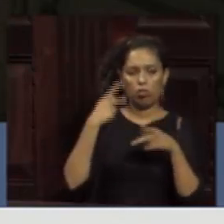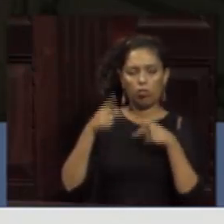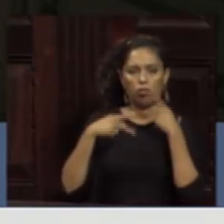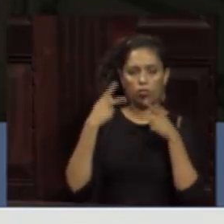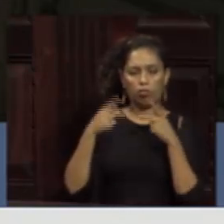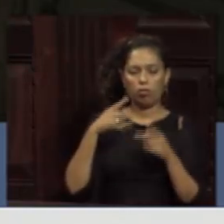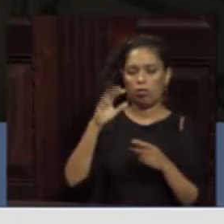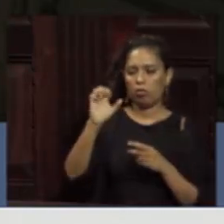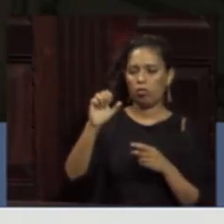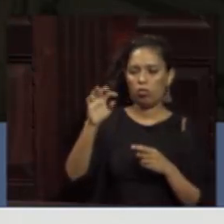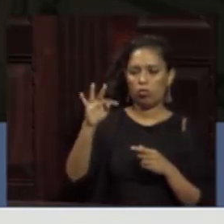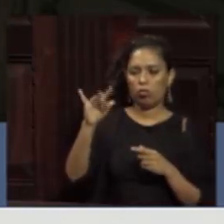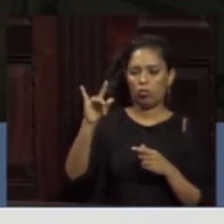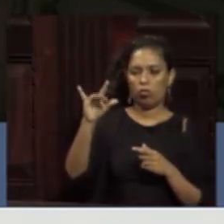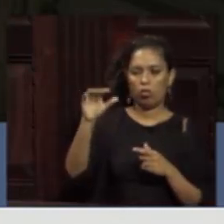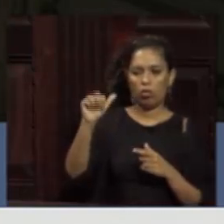aqui